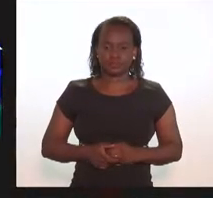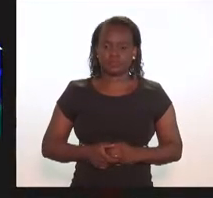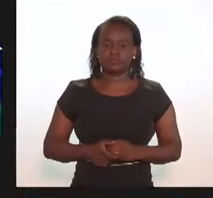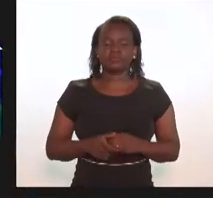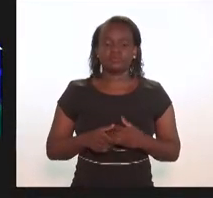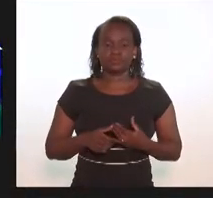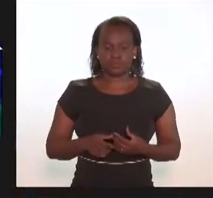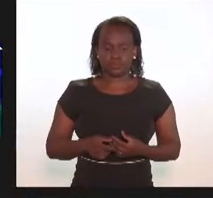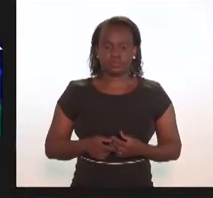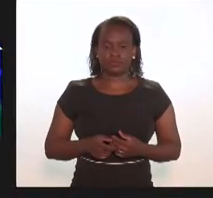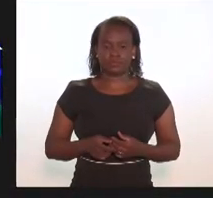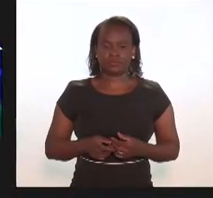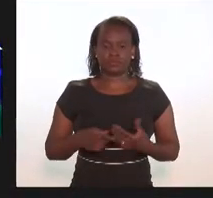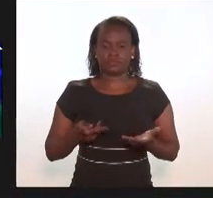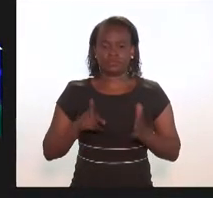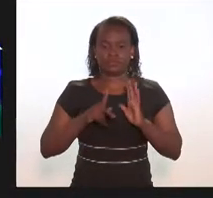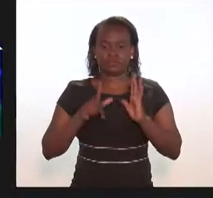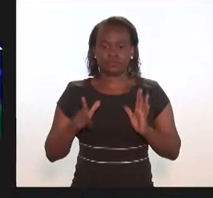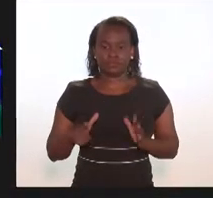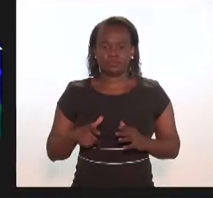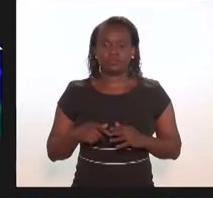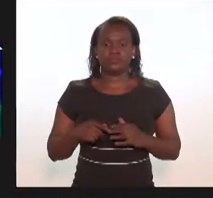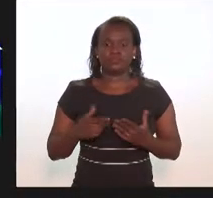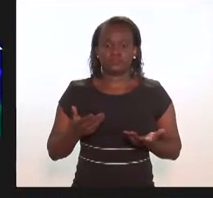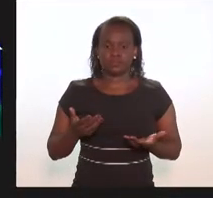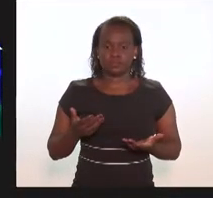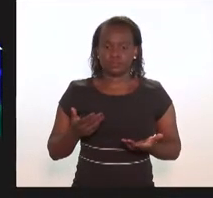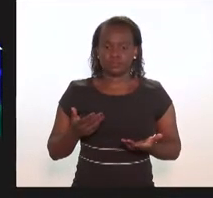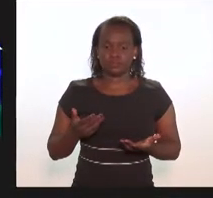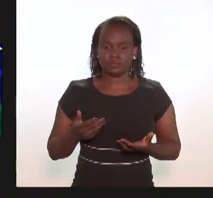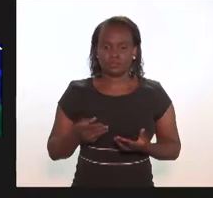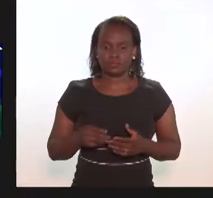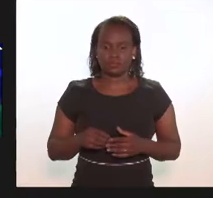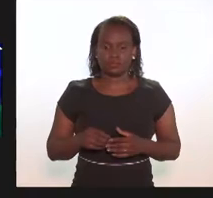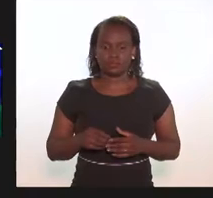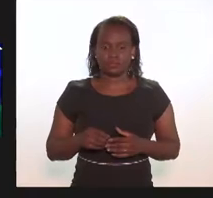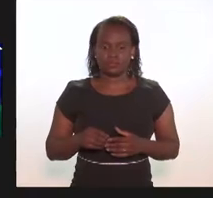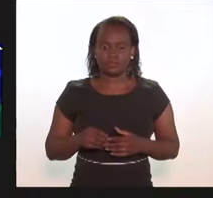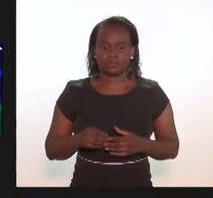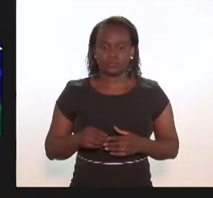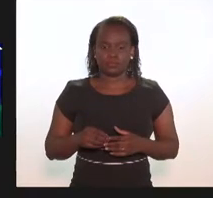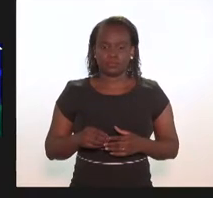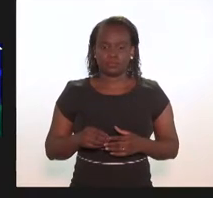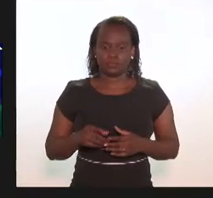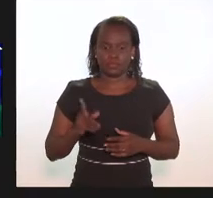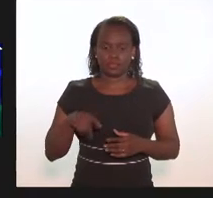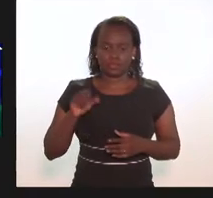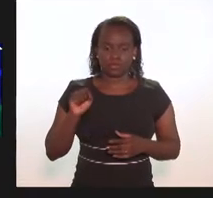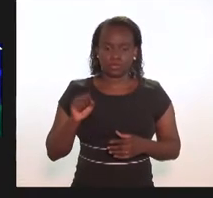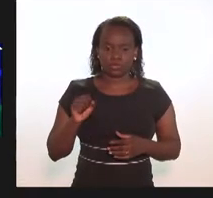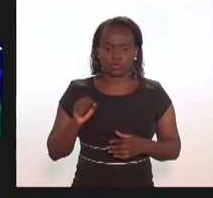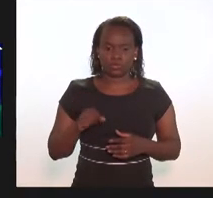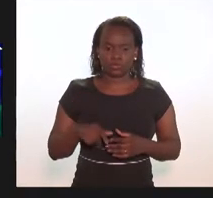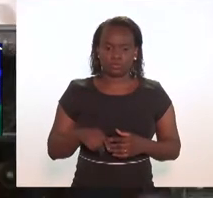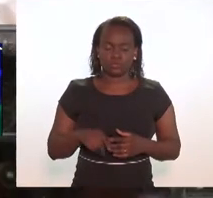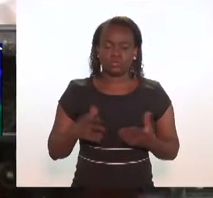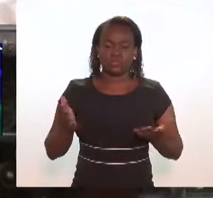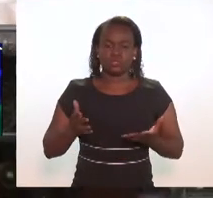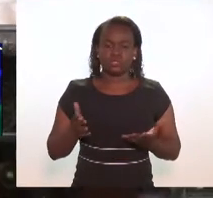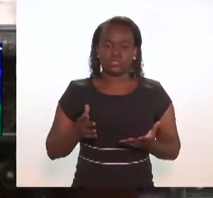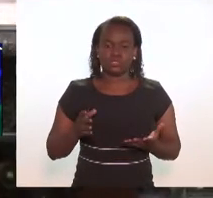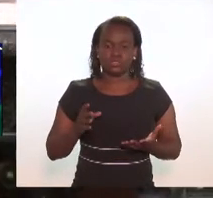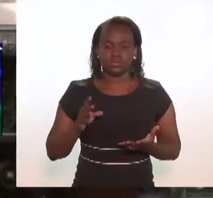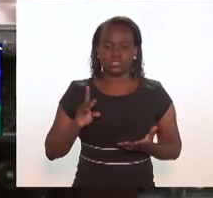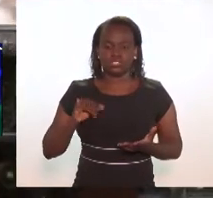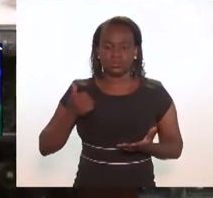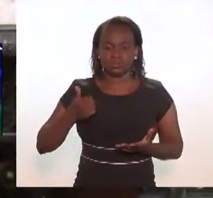Posso, eu tenho parecer aqui. Nós já votamos ontem. Não, é outro. É outro. Hoje é dia, creio